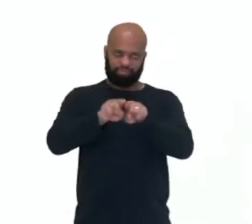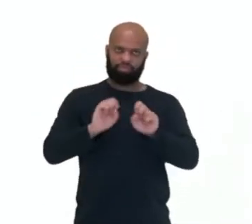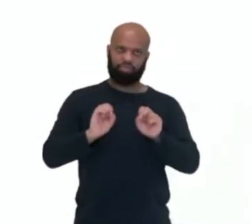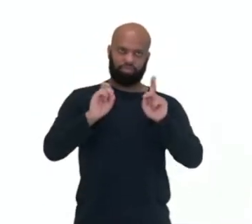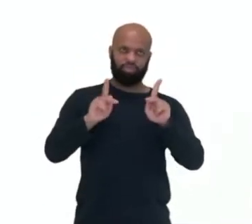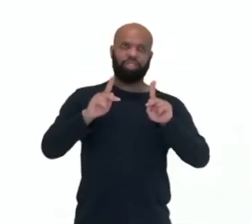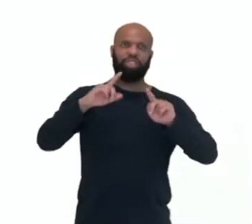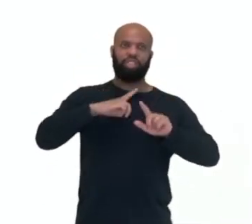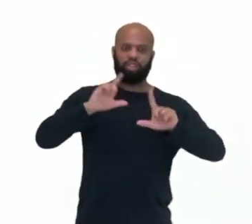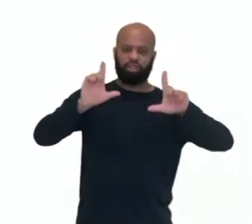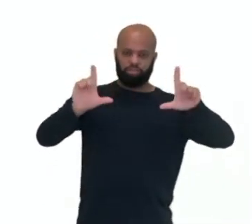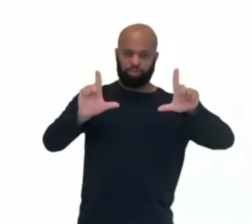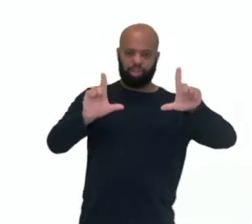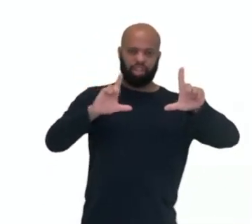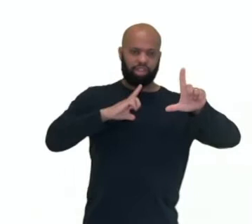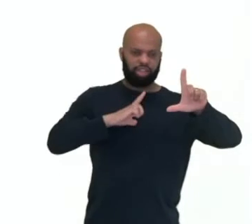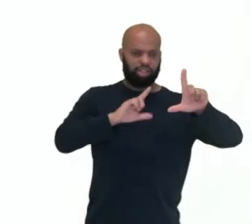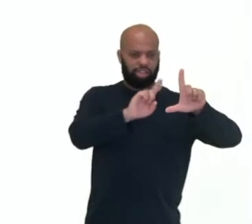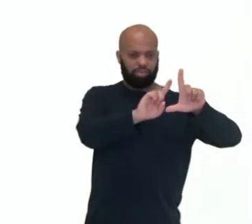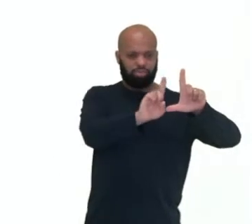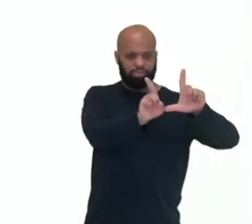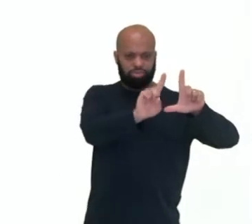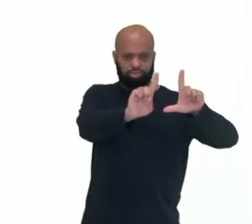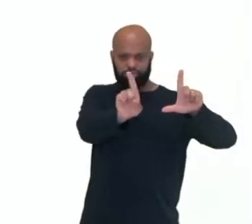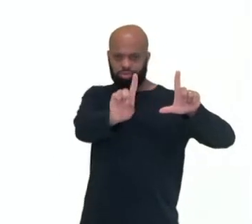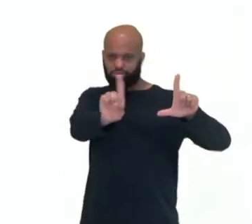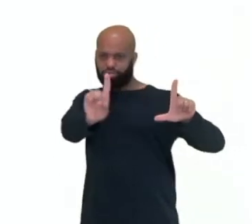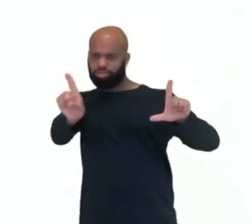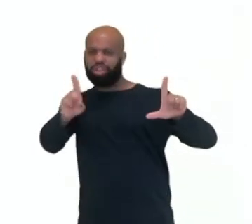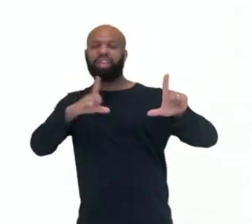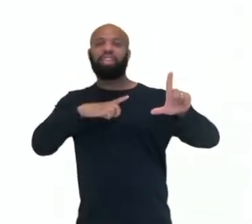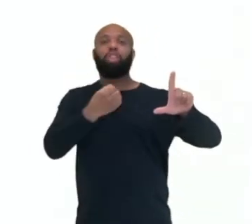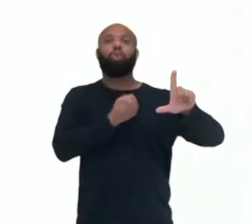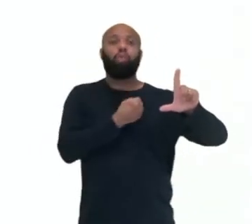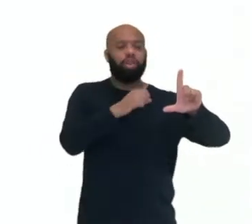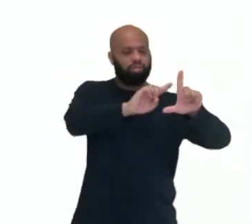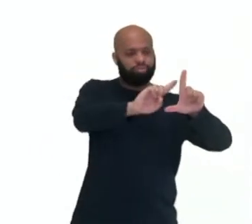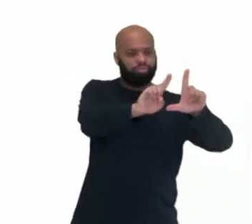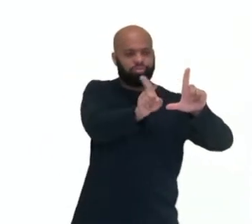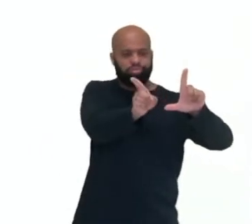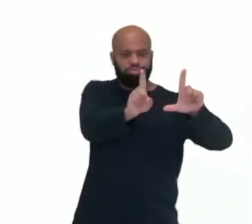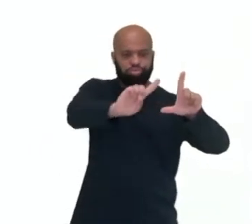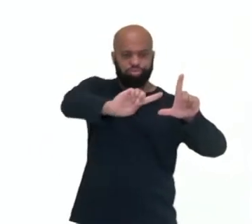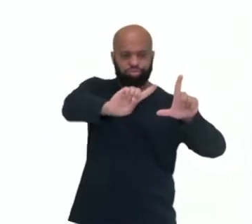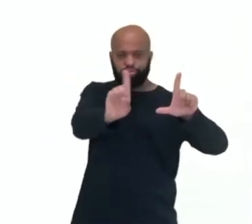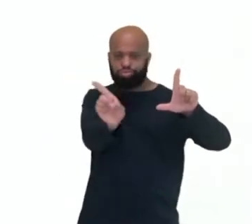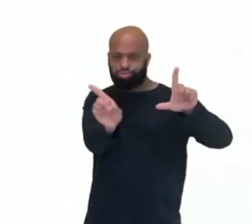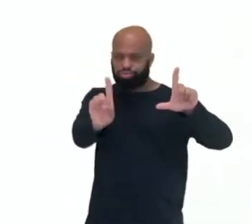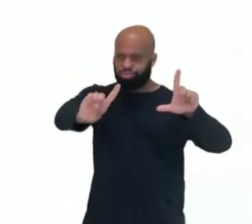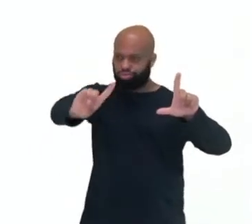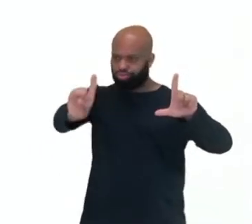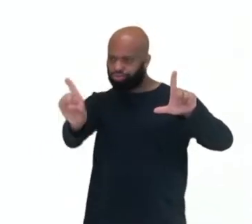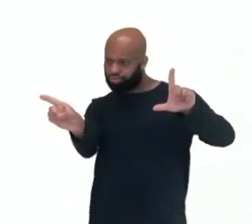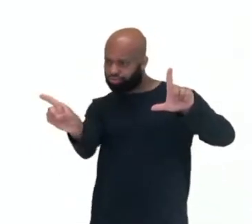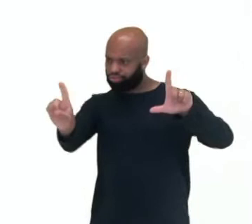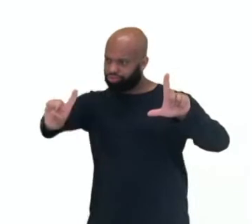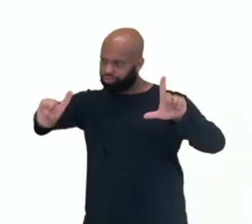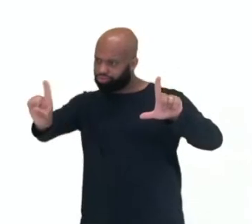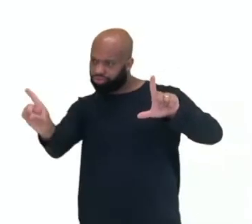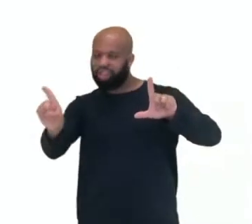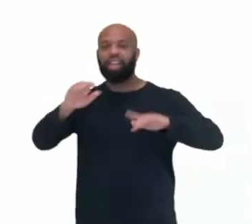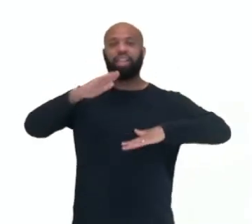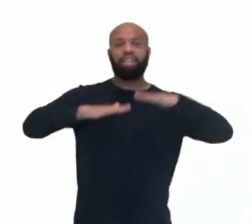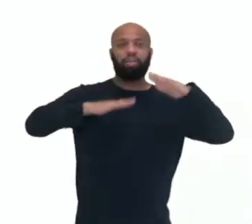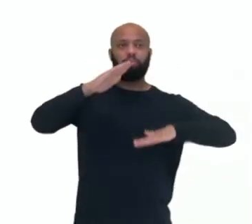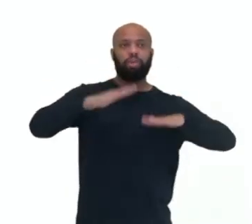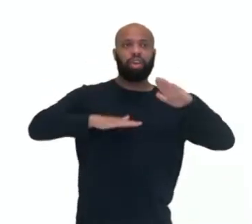tem um painel onde nós temos números. E esses números eles ficam girando conforme